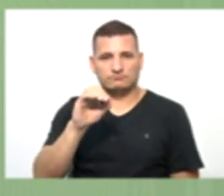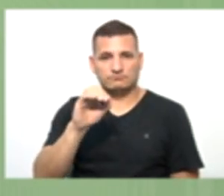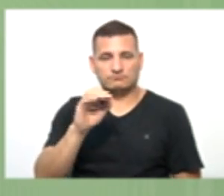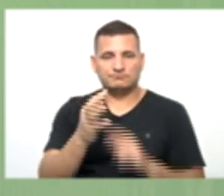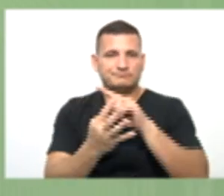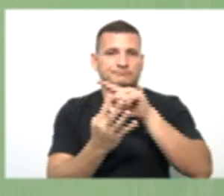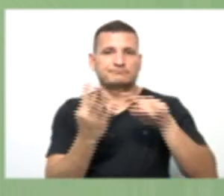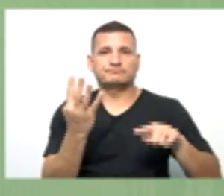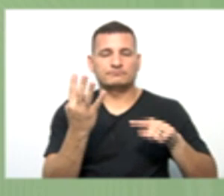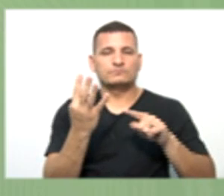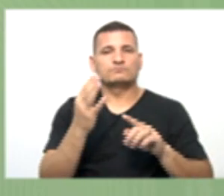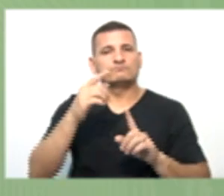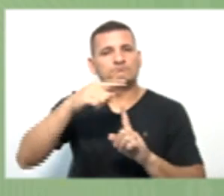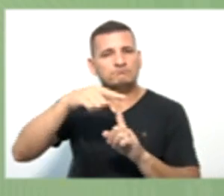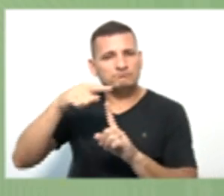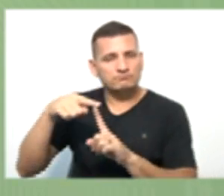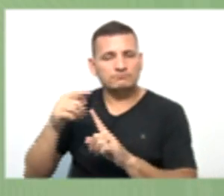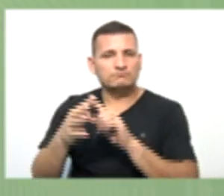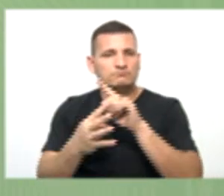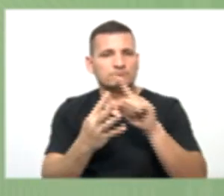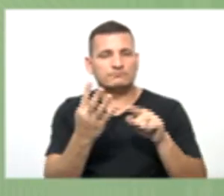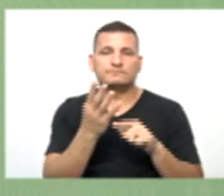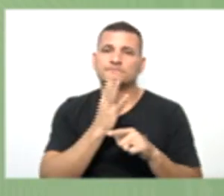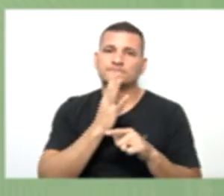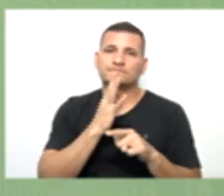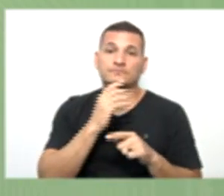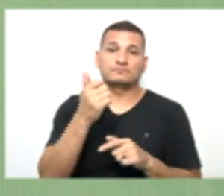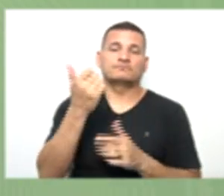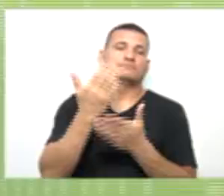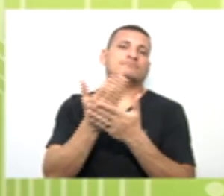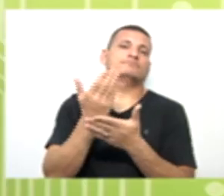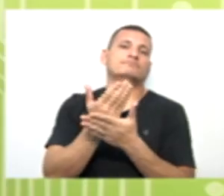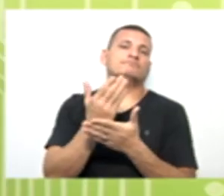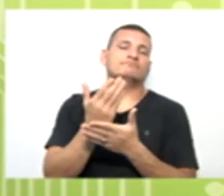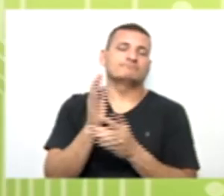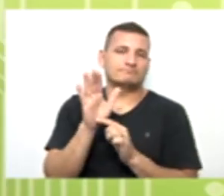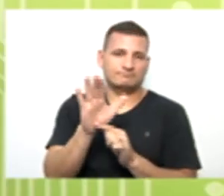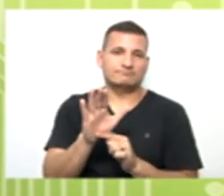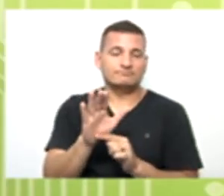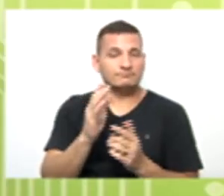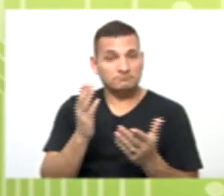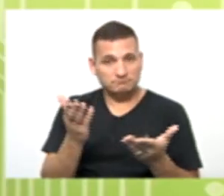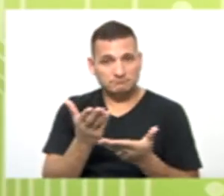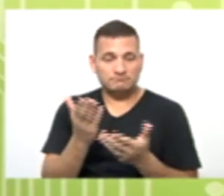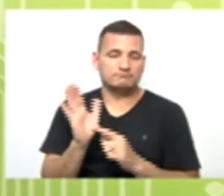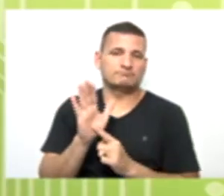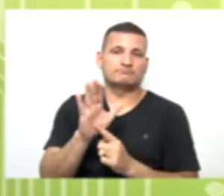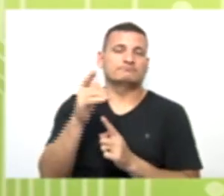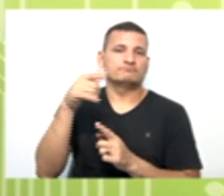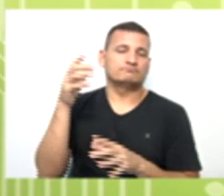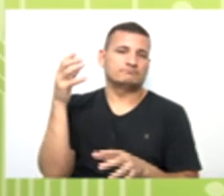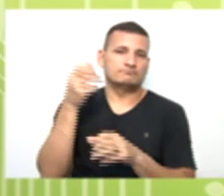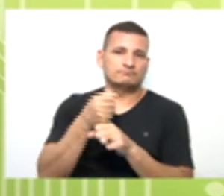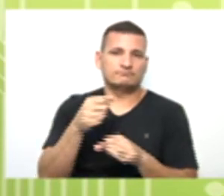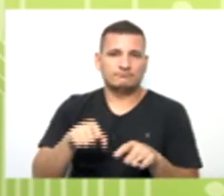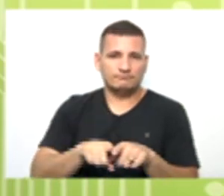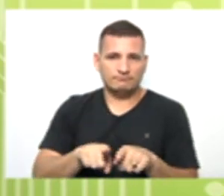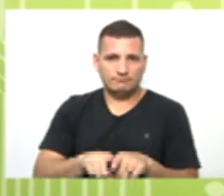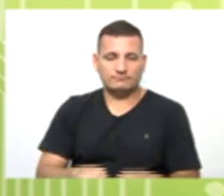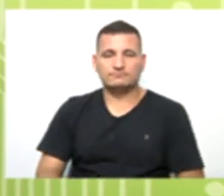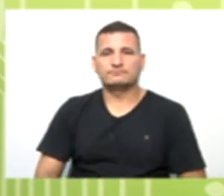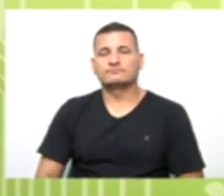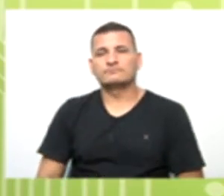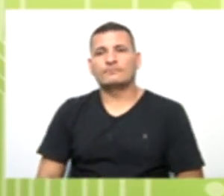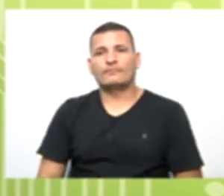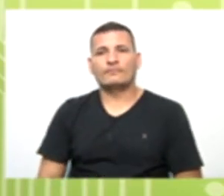tratamos na teleaula 1 e que nós resgatamos para vocês nessa aula. Como é então que